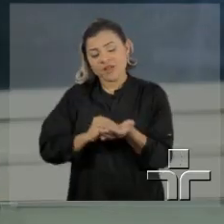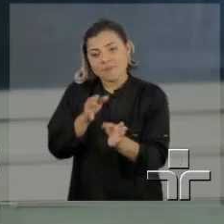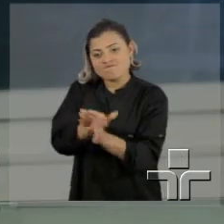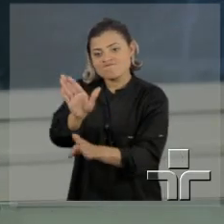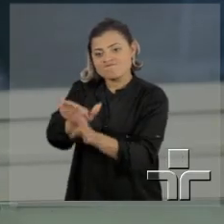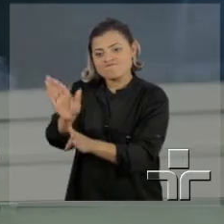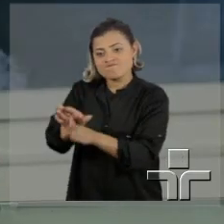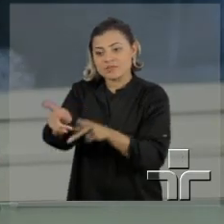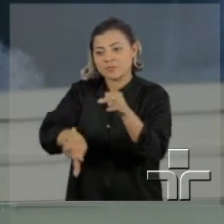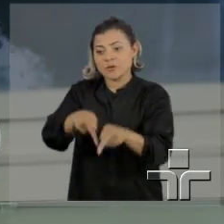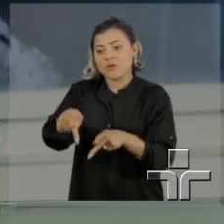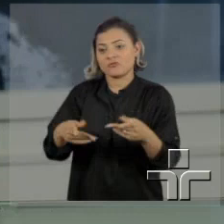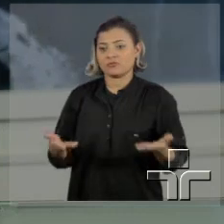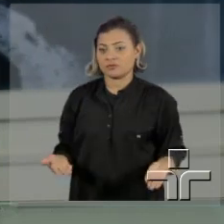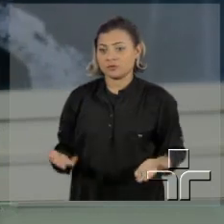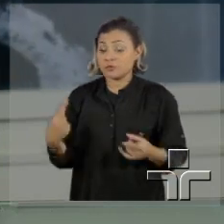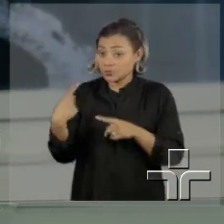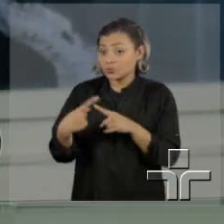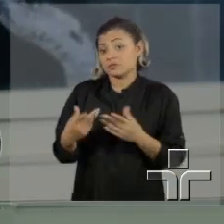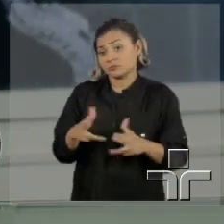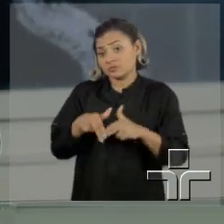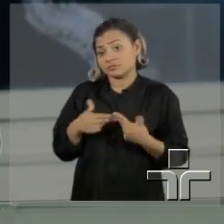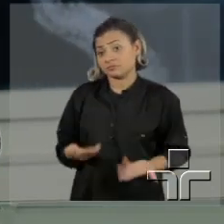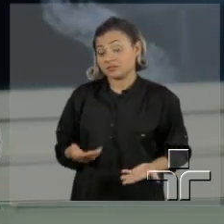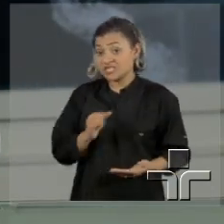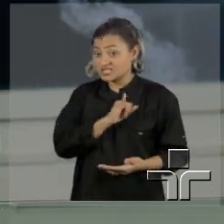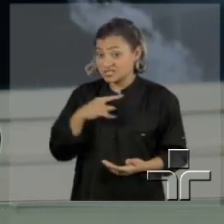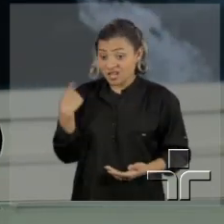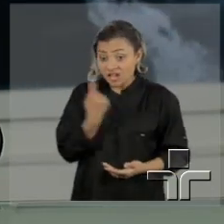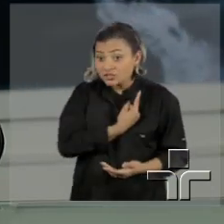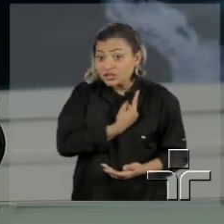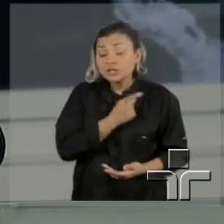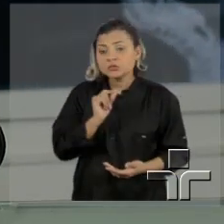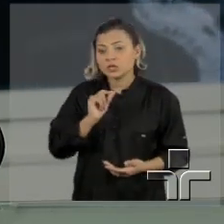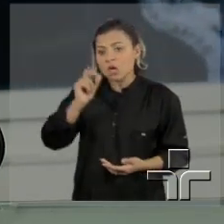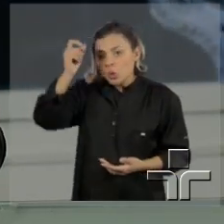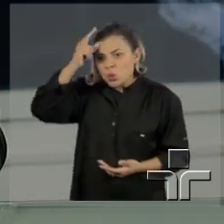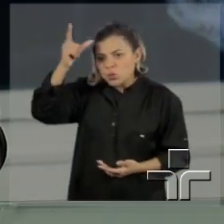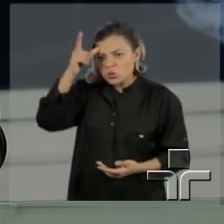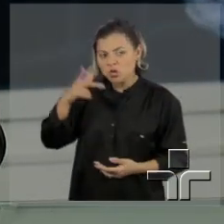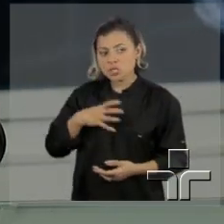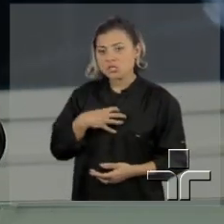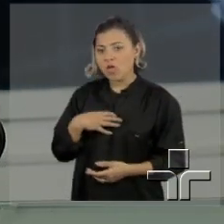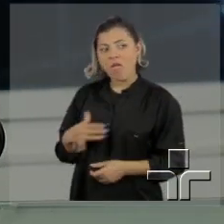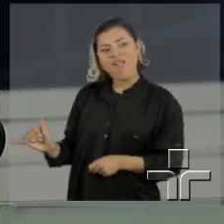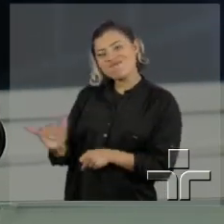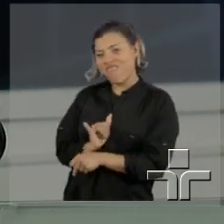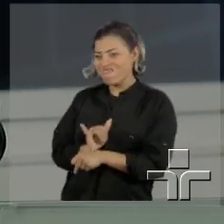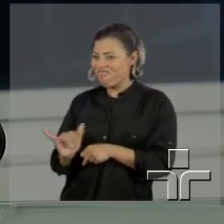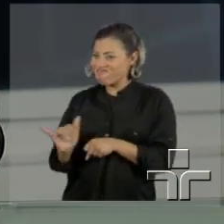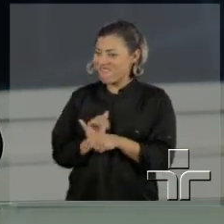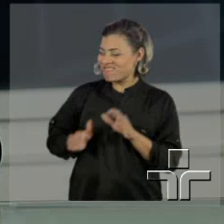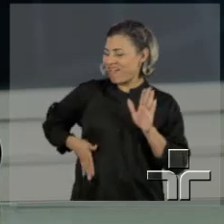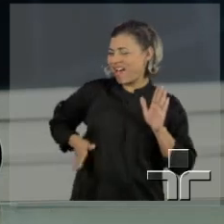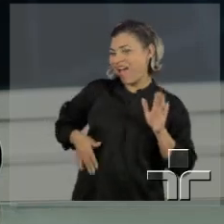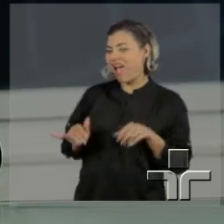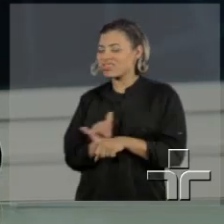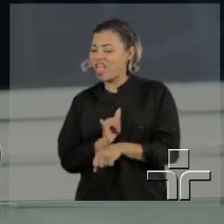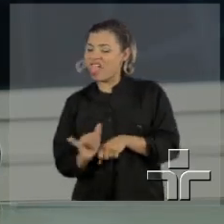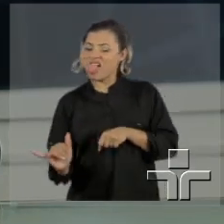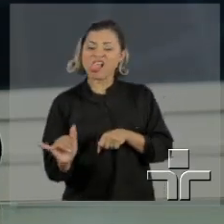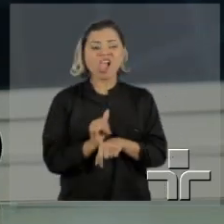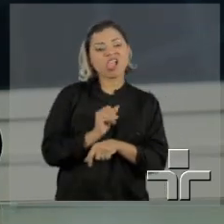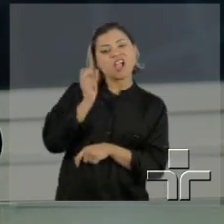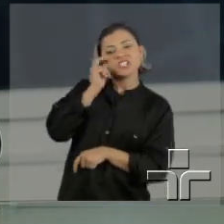a gente, Ana, não eliminar a nossa cultura do jeitinho, das pequenas malandragens, das